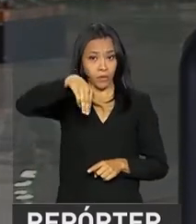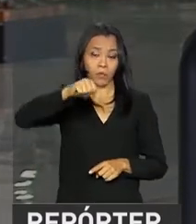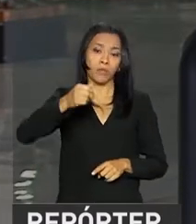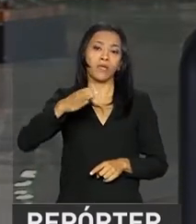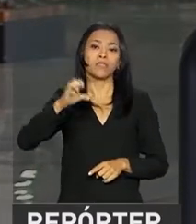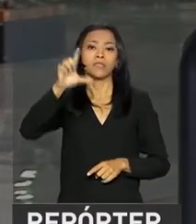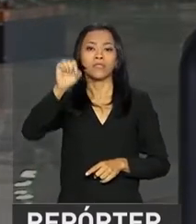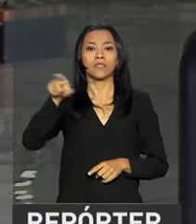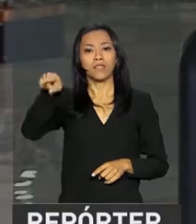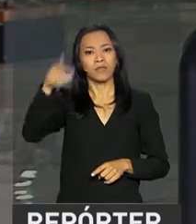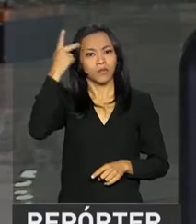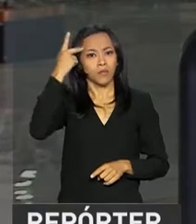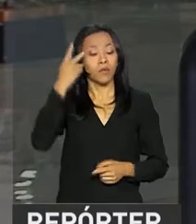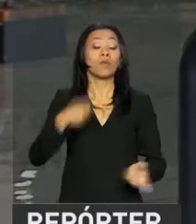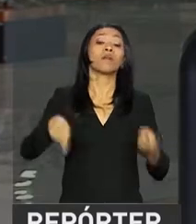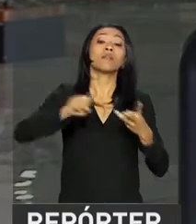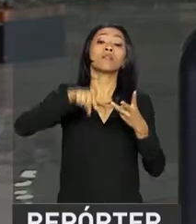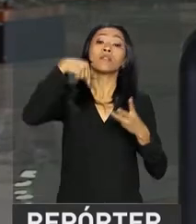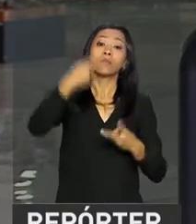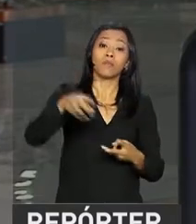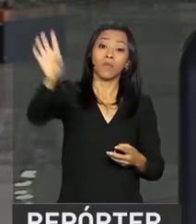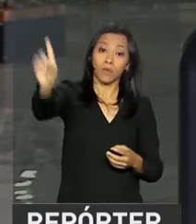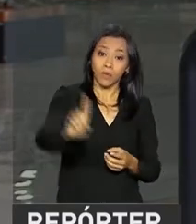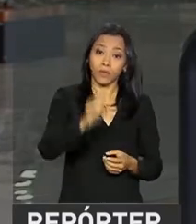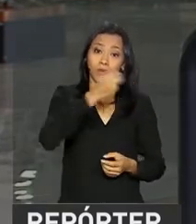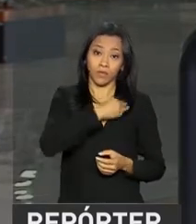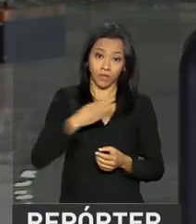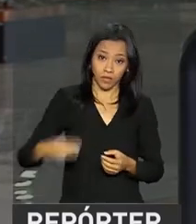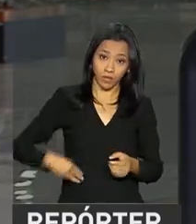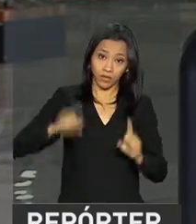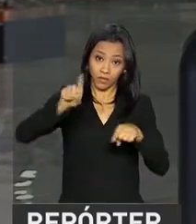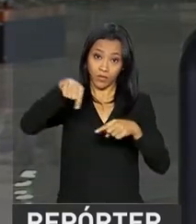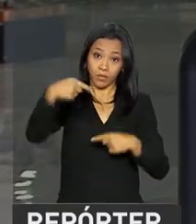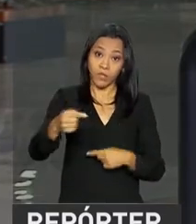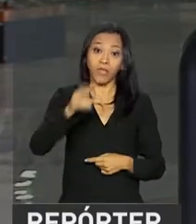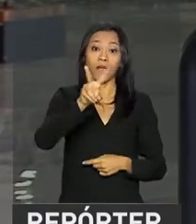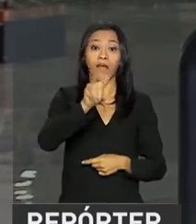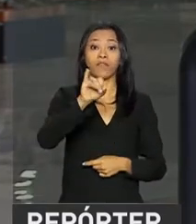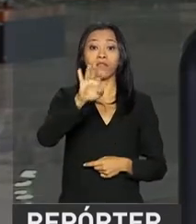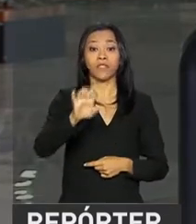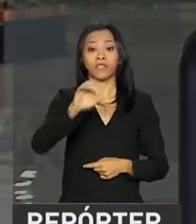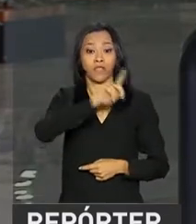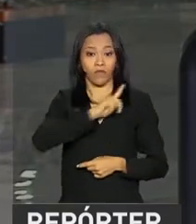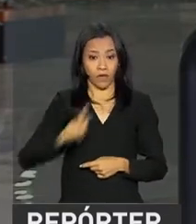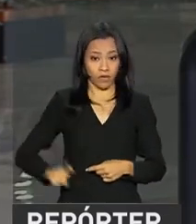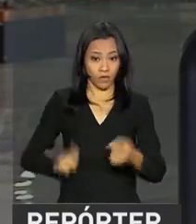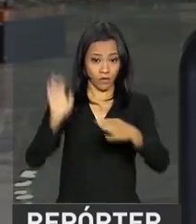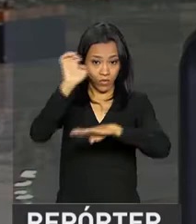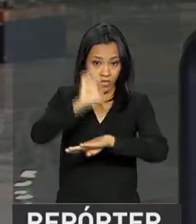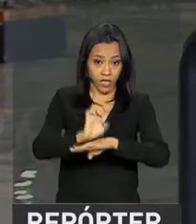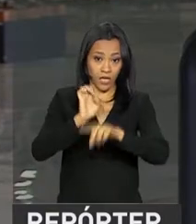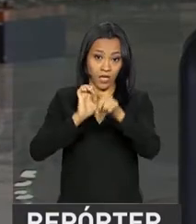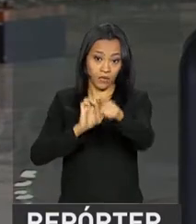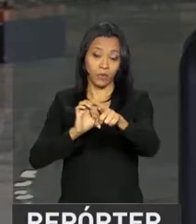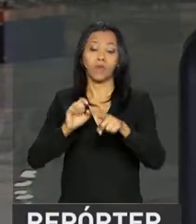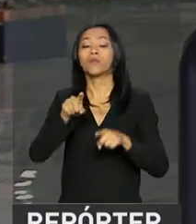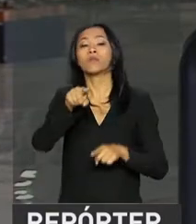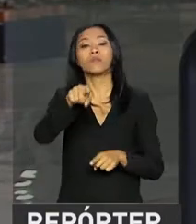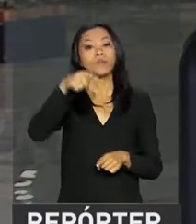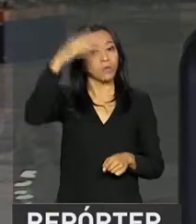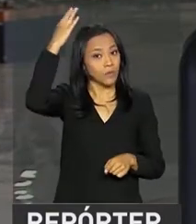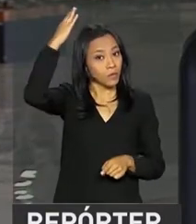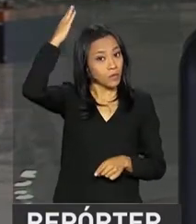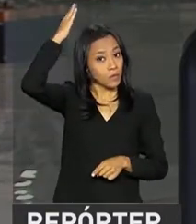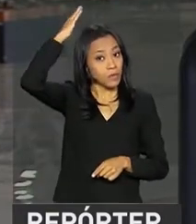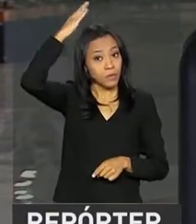da Saúde, Ricardo Barros, depois a vice-prefeita, a vice-governadora do Paraná, e depois o prefeito